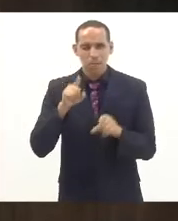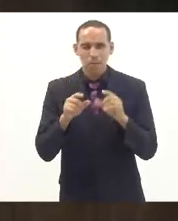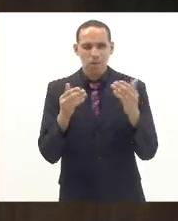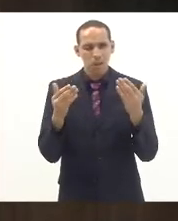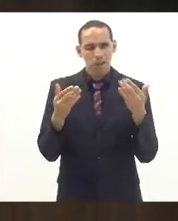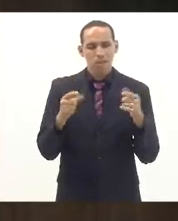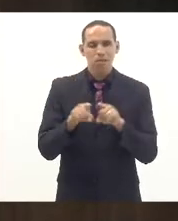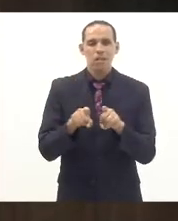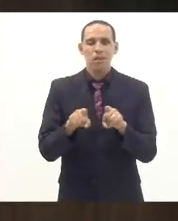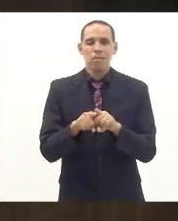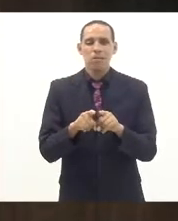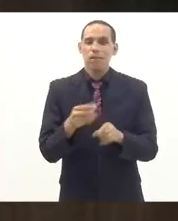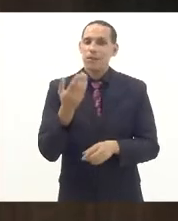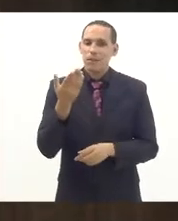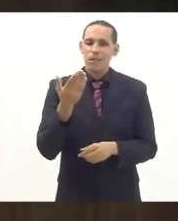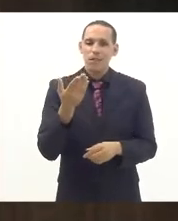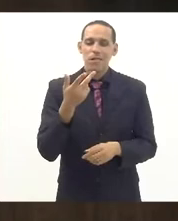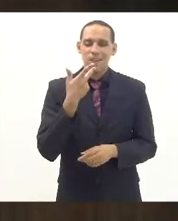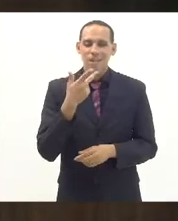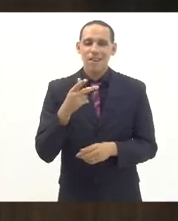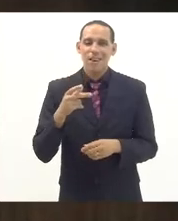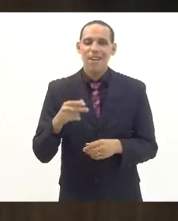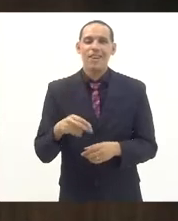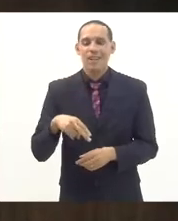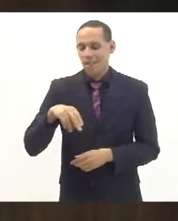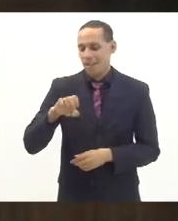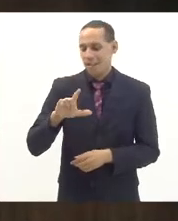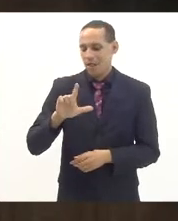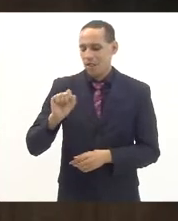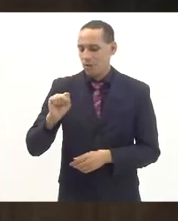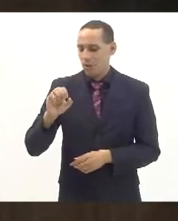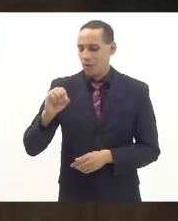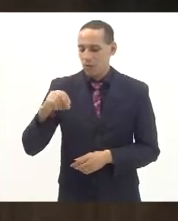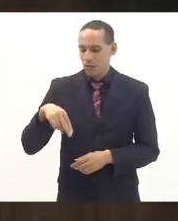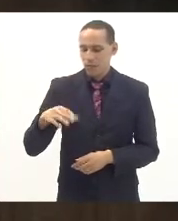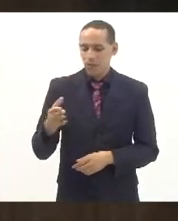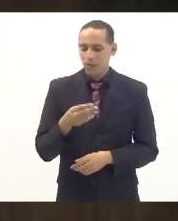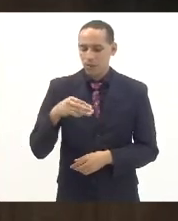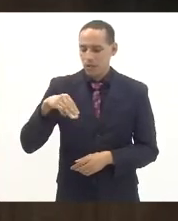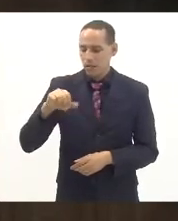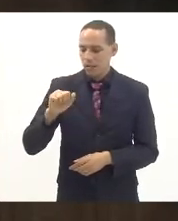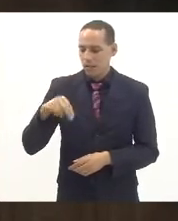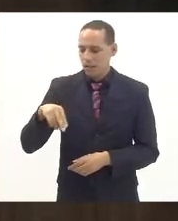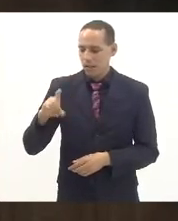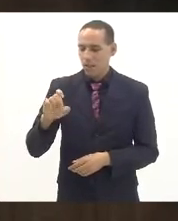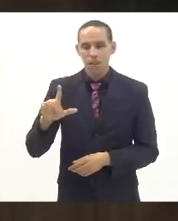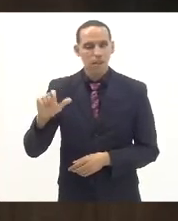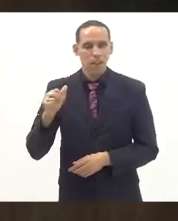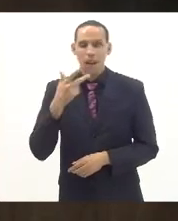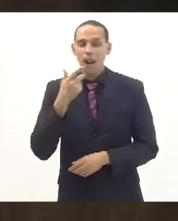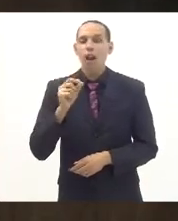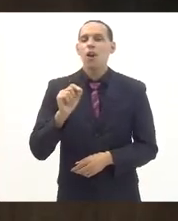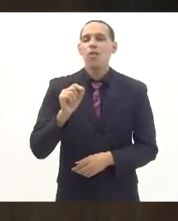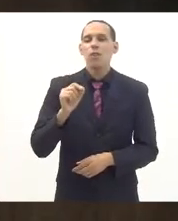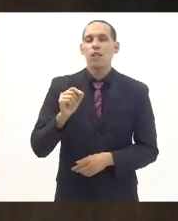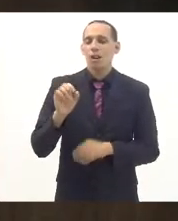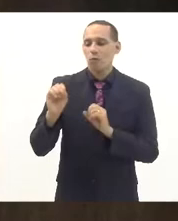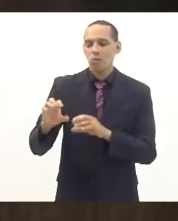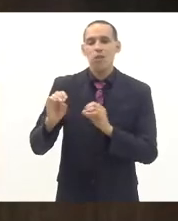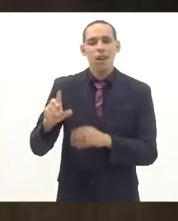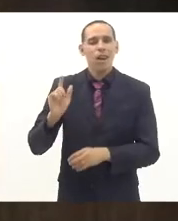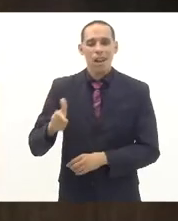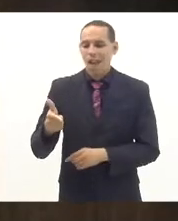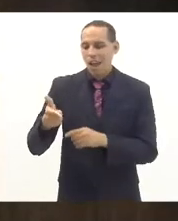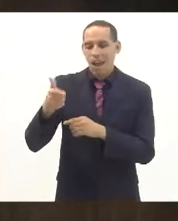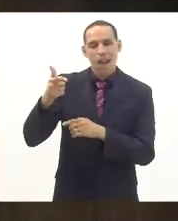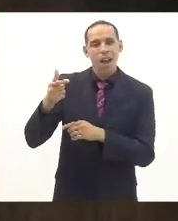analogia a sua situação né Nelson Mandela já dizia que a educação é a arma mais poderosa de transformação do